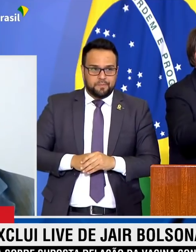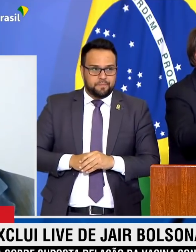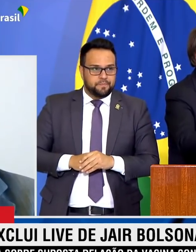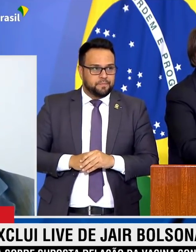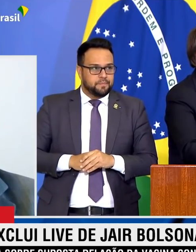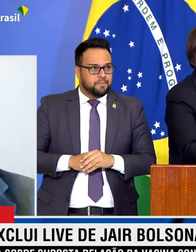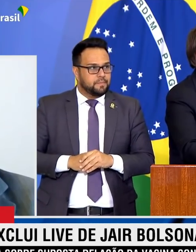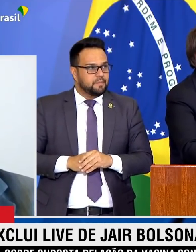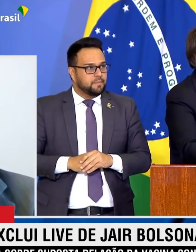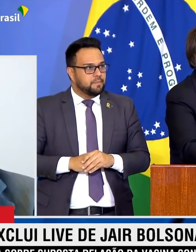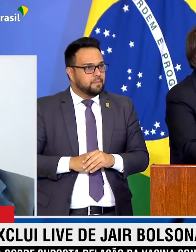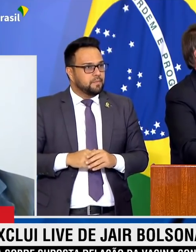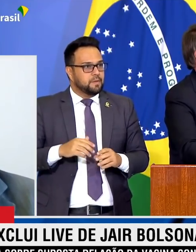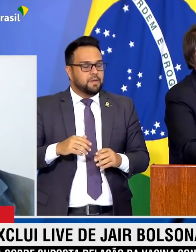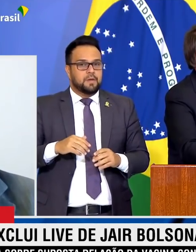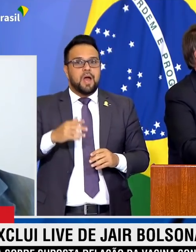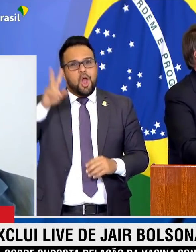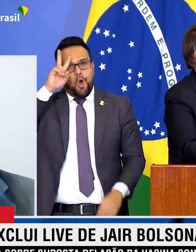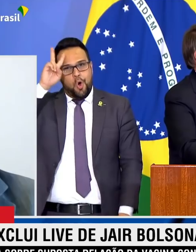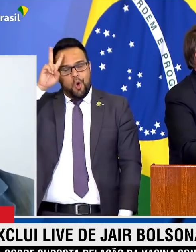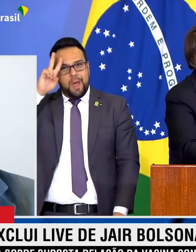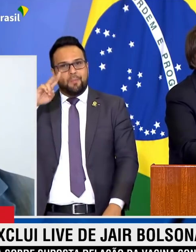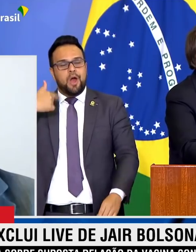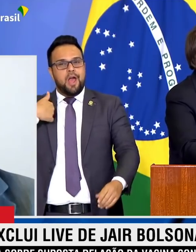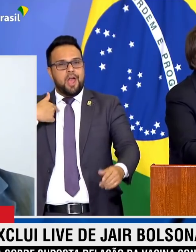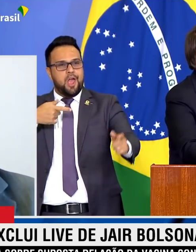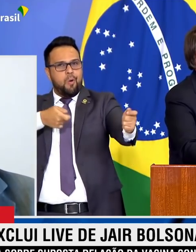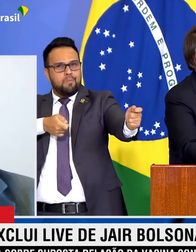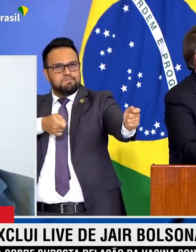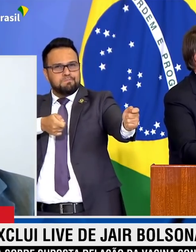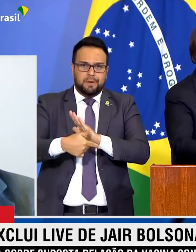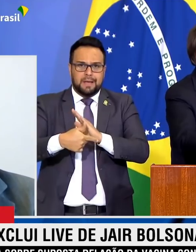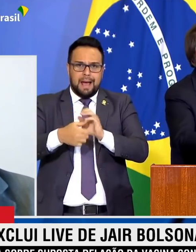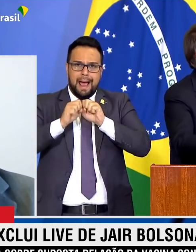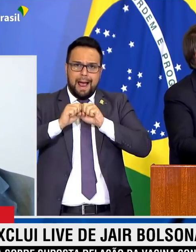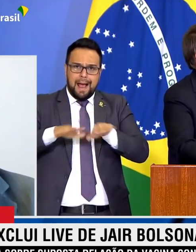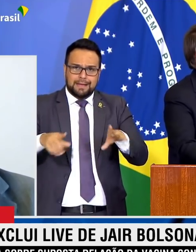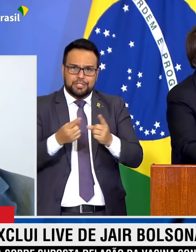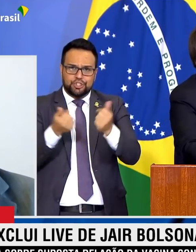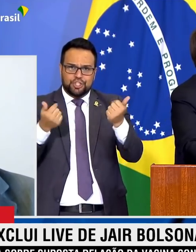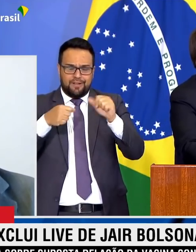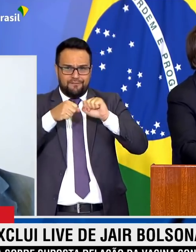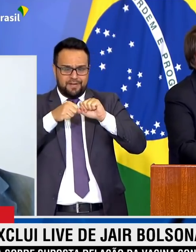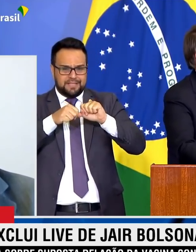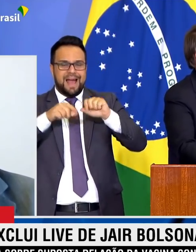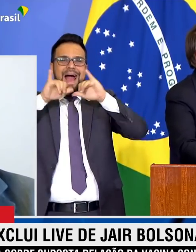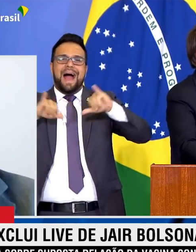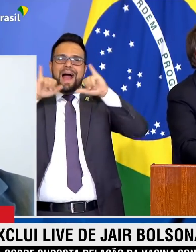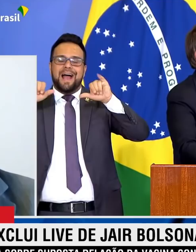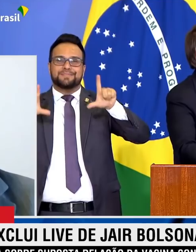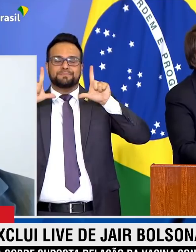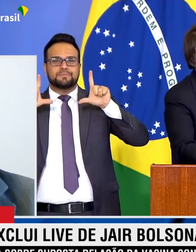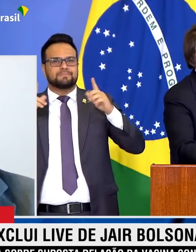aí uma sobra de 10 milhões fase no Bolsa Família desse ano porque muitas pessoas se enquadravam também para